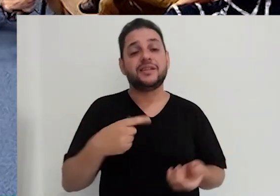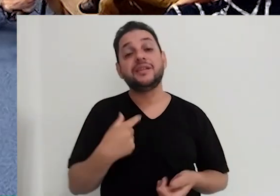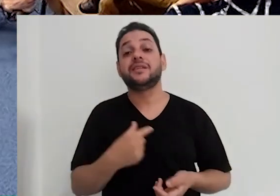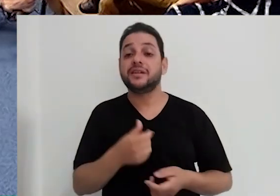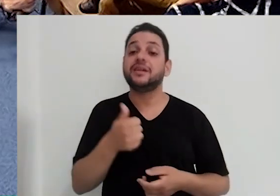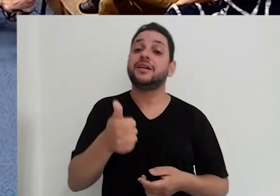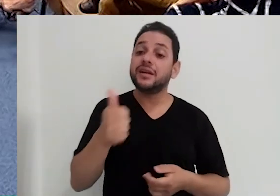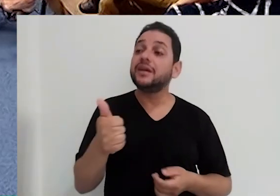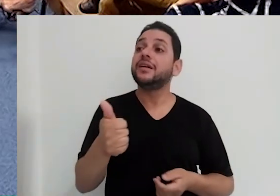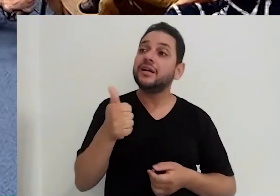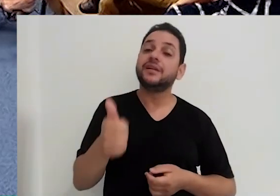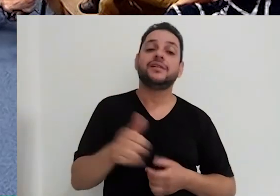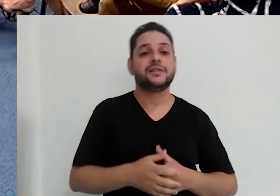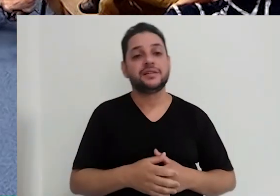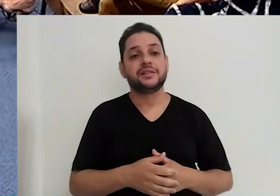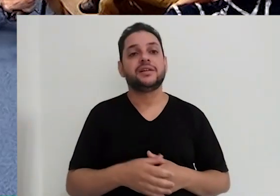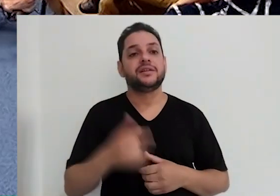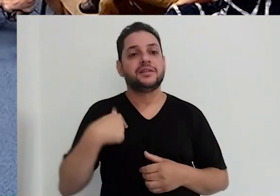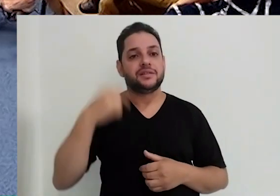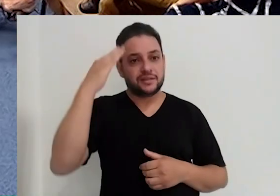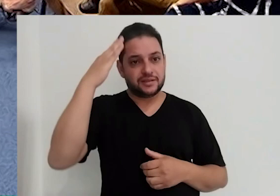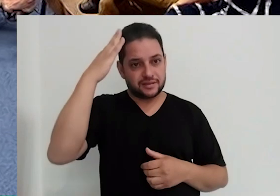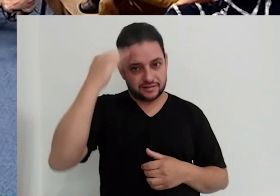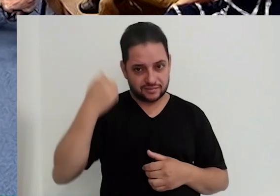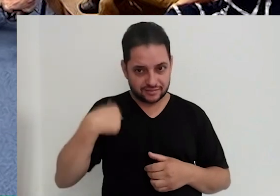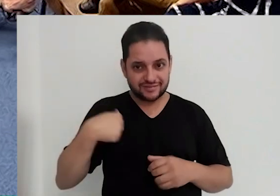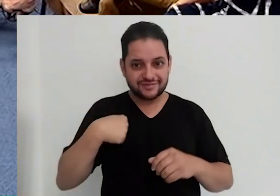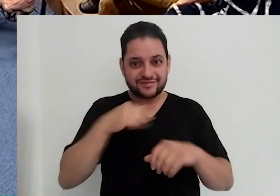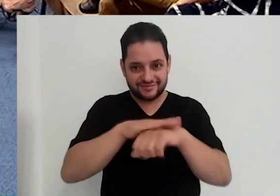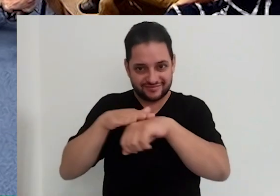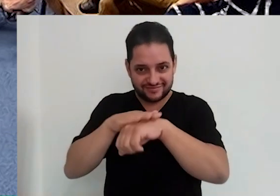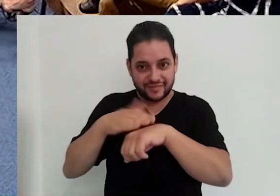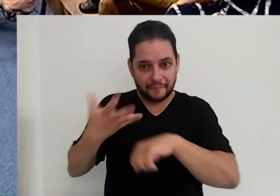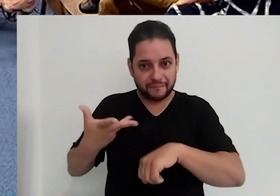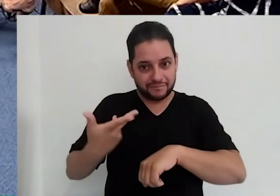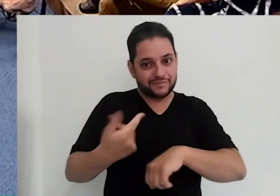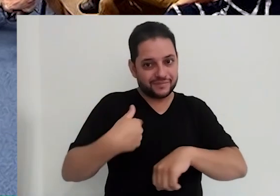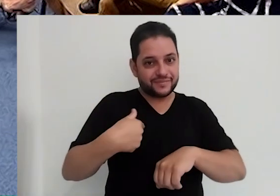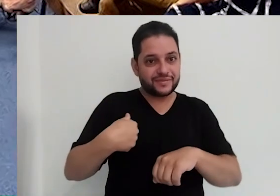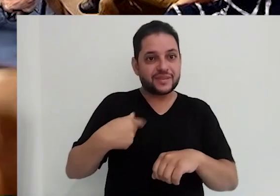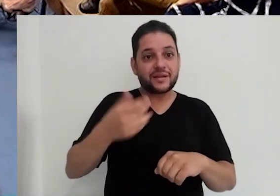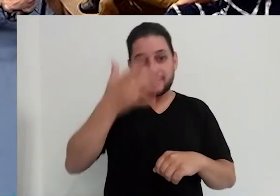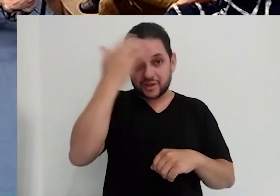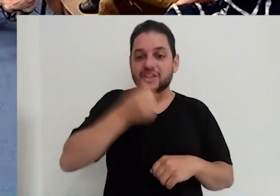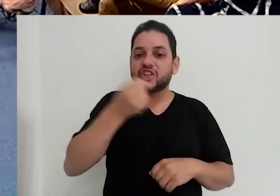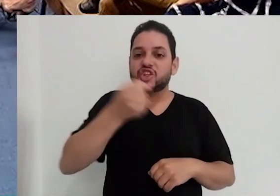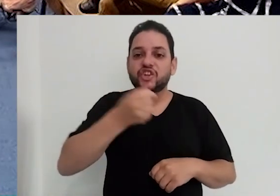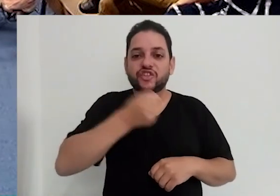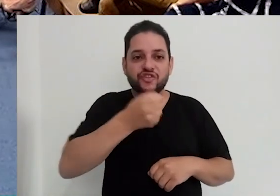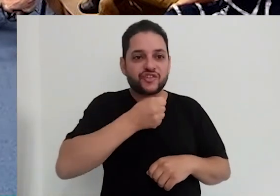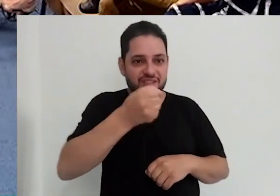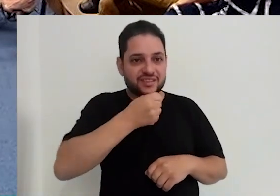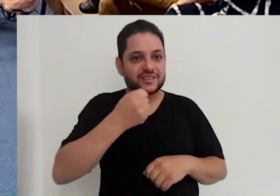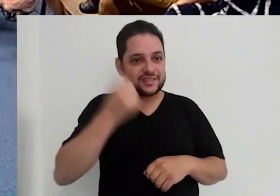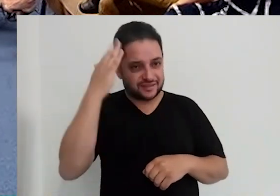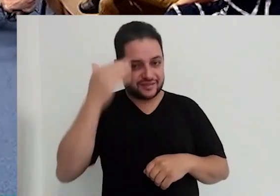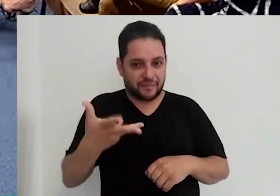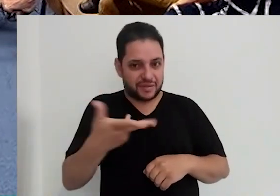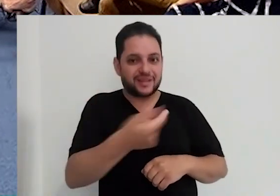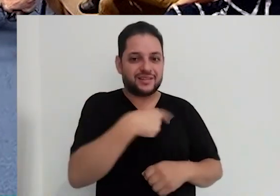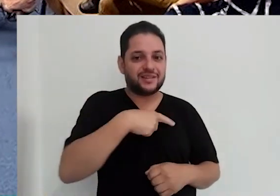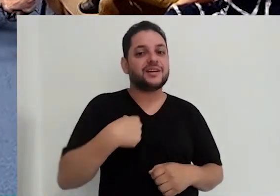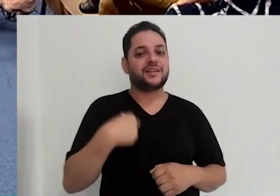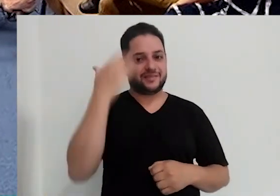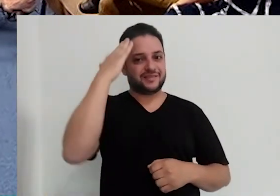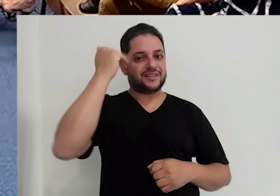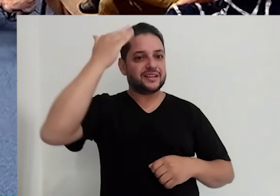e mas eu sei fazer conversa sabe é uma vantagem de uma pessoa que entrevista especialmente se você tá na casa da pessoa eu sei fazer